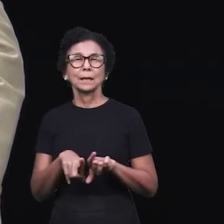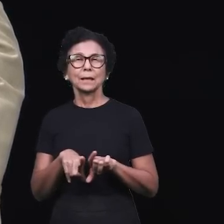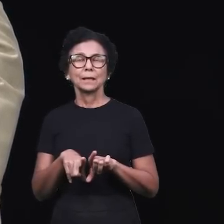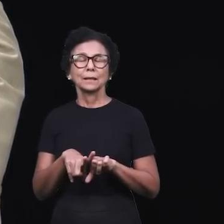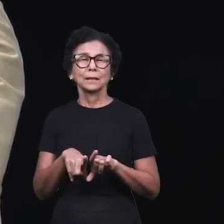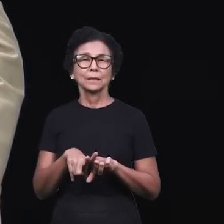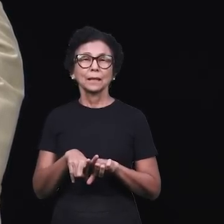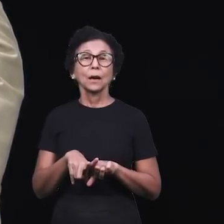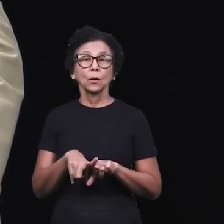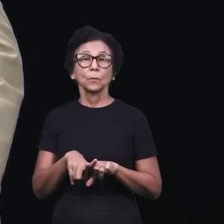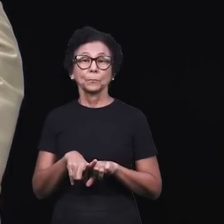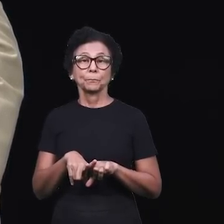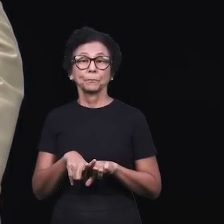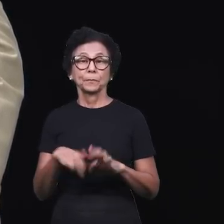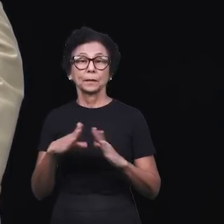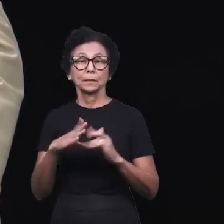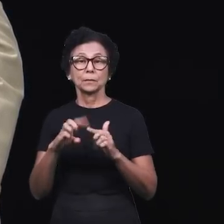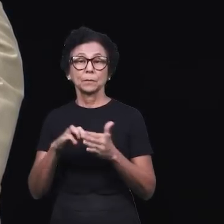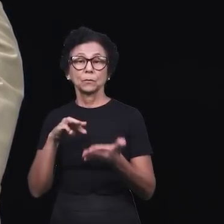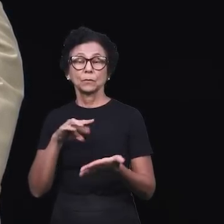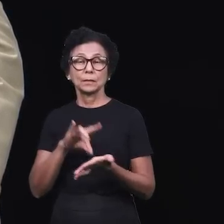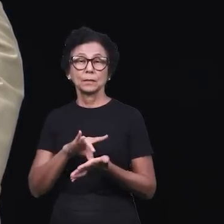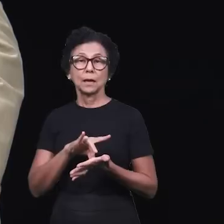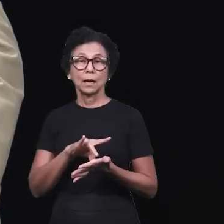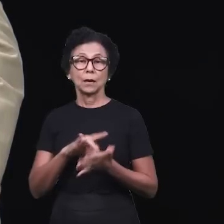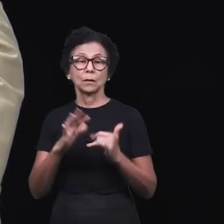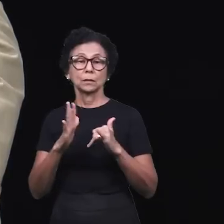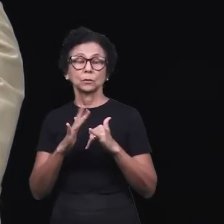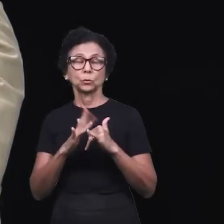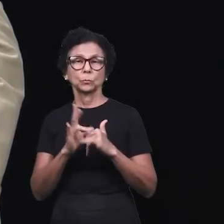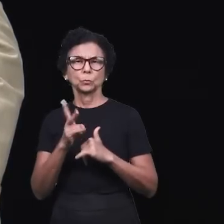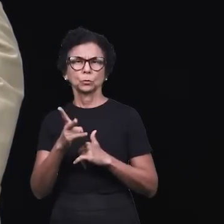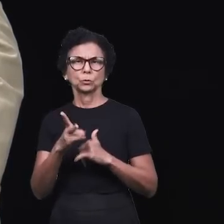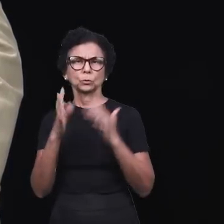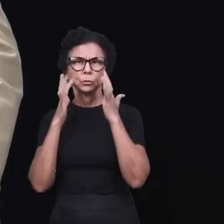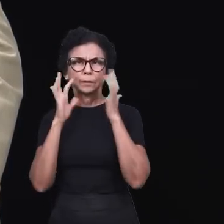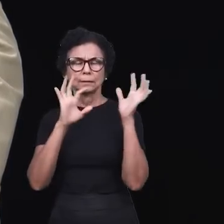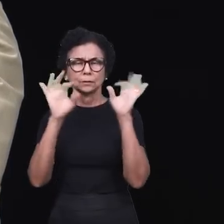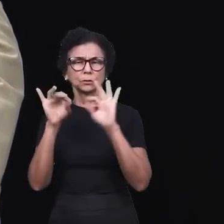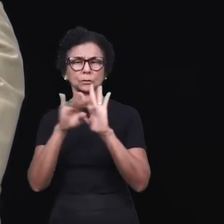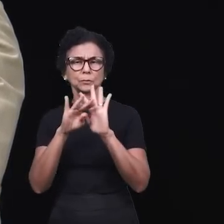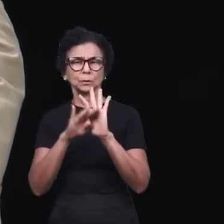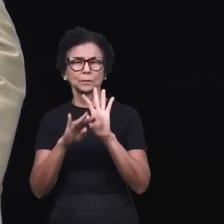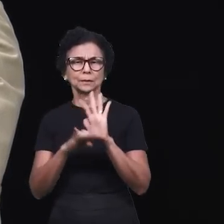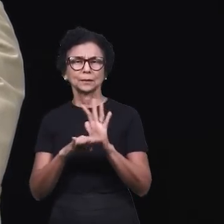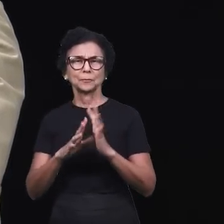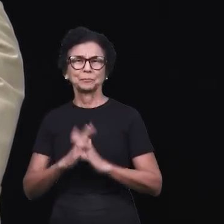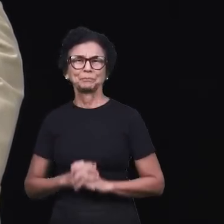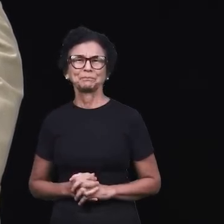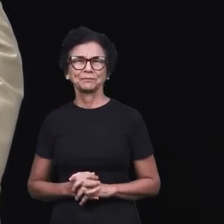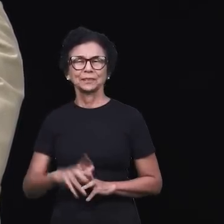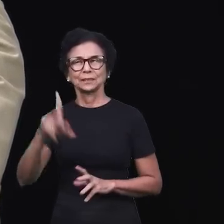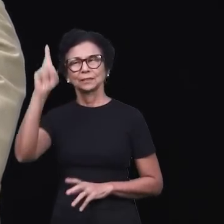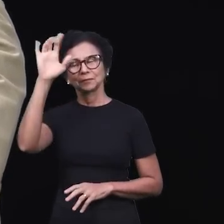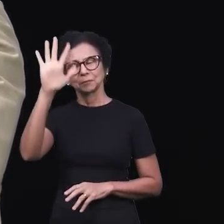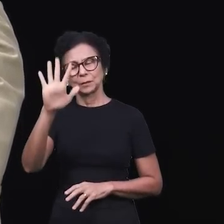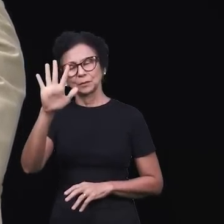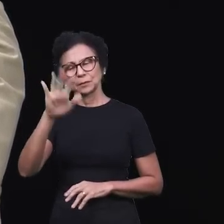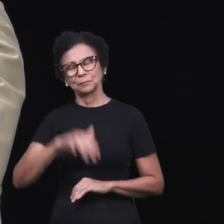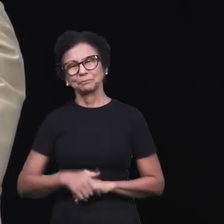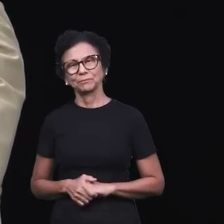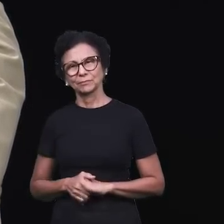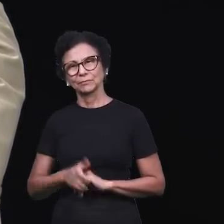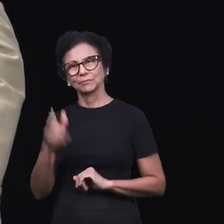Maranata no YouTube. Continue ligado na nossa programação e que Deus te abençoe. A paz do